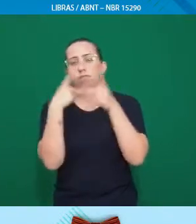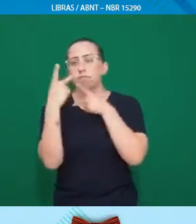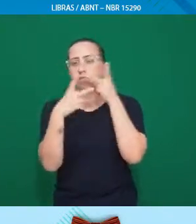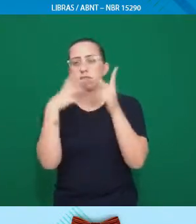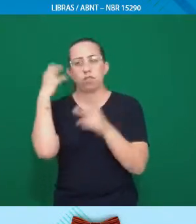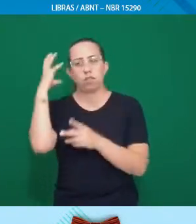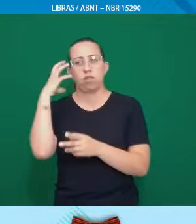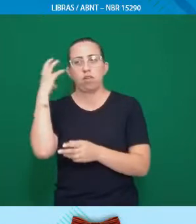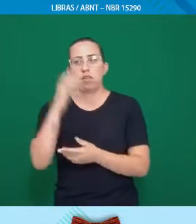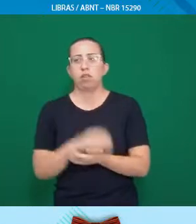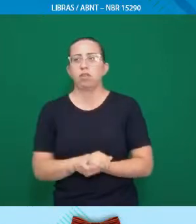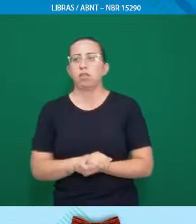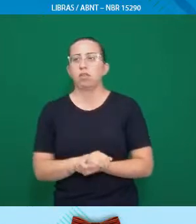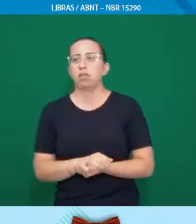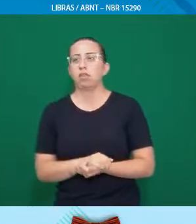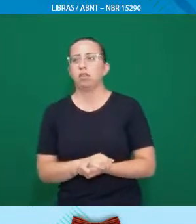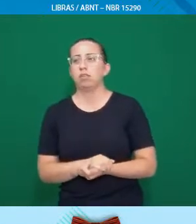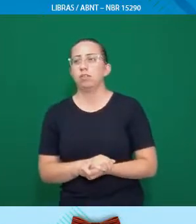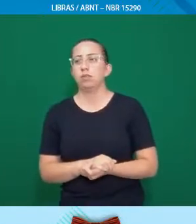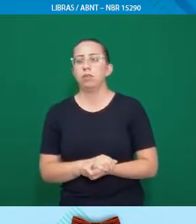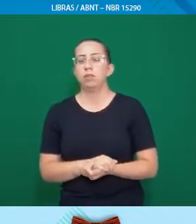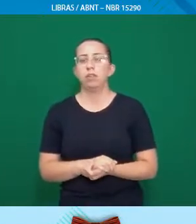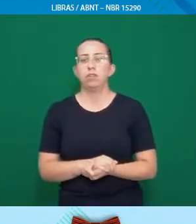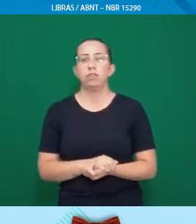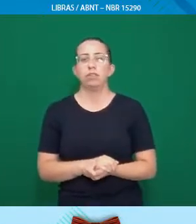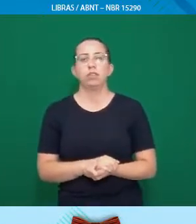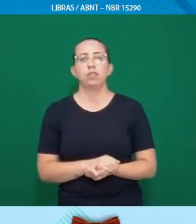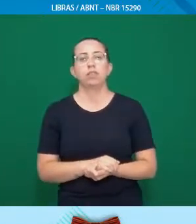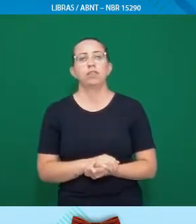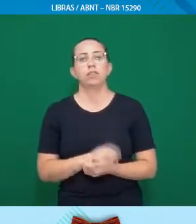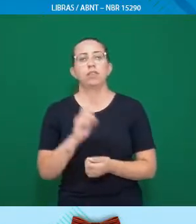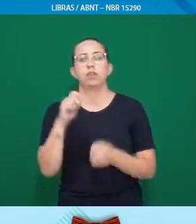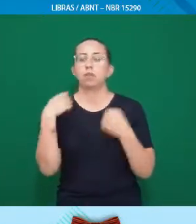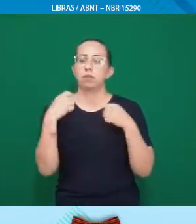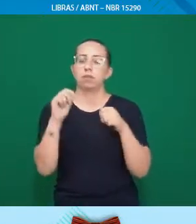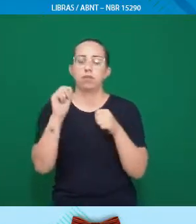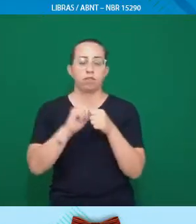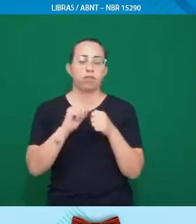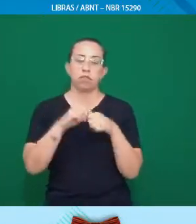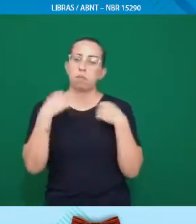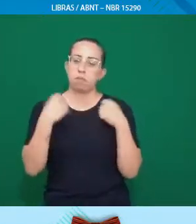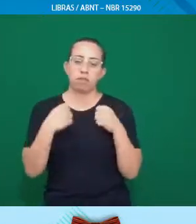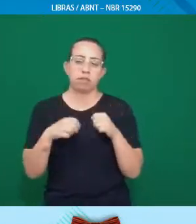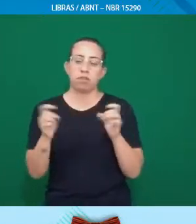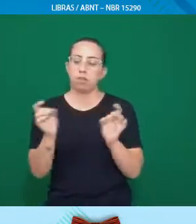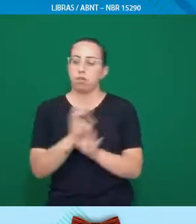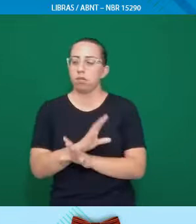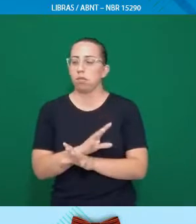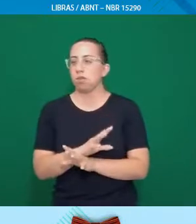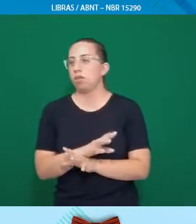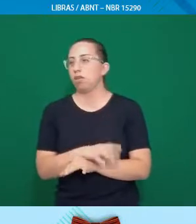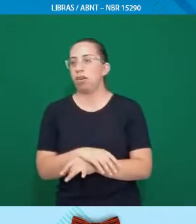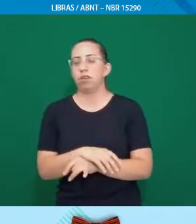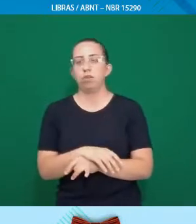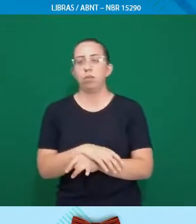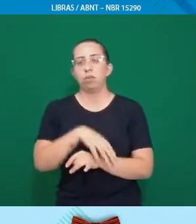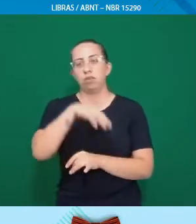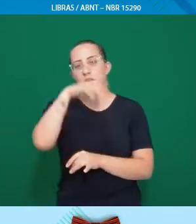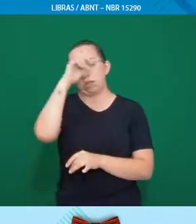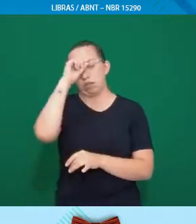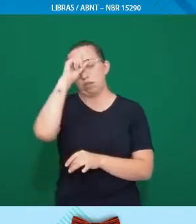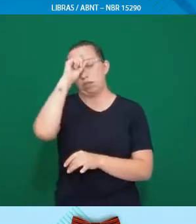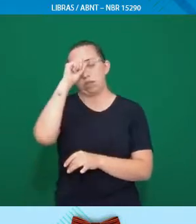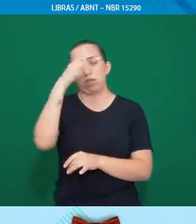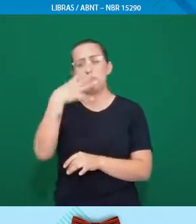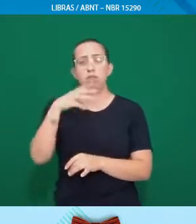e é claro está fazendo tem que fazer tem o hospital aí mais de 4 milhões de membros